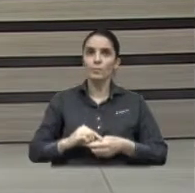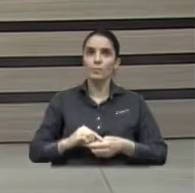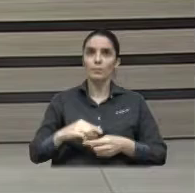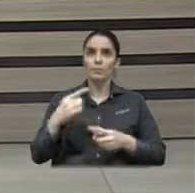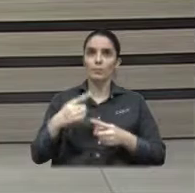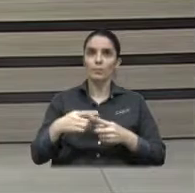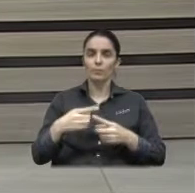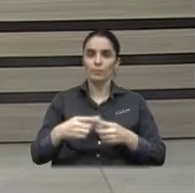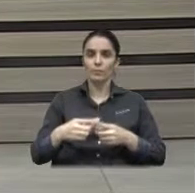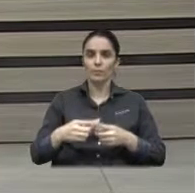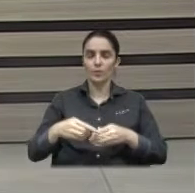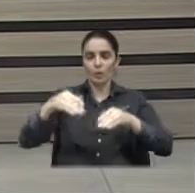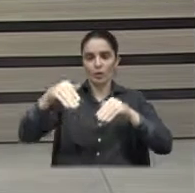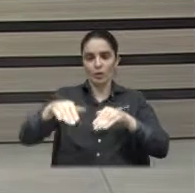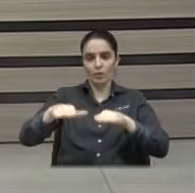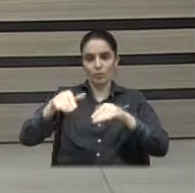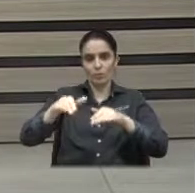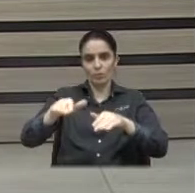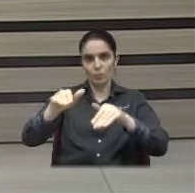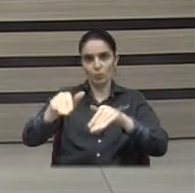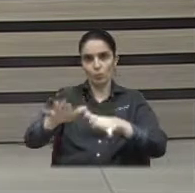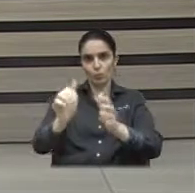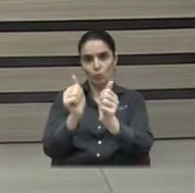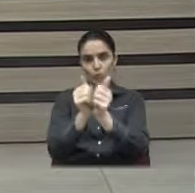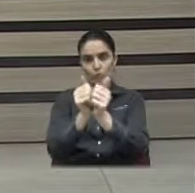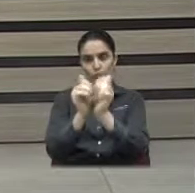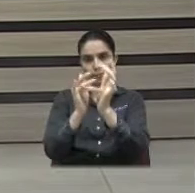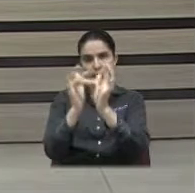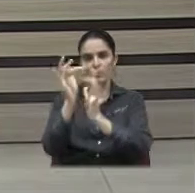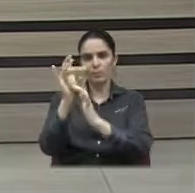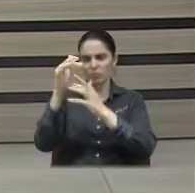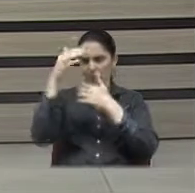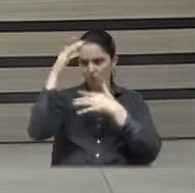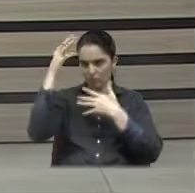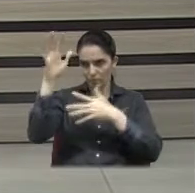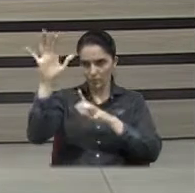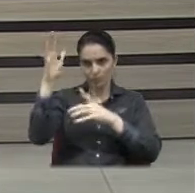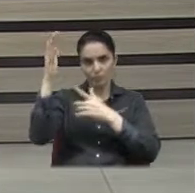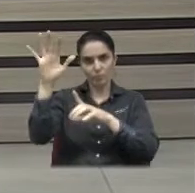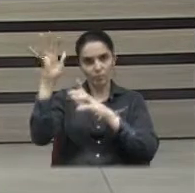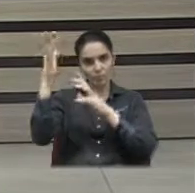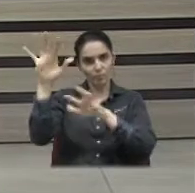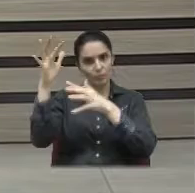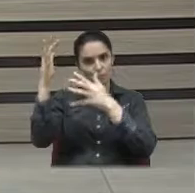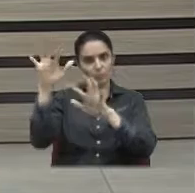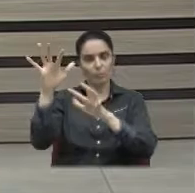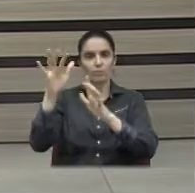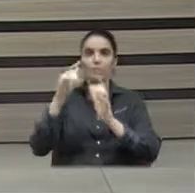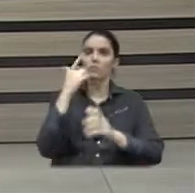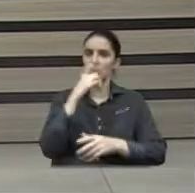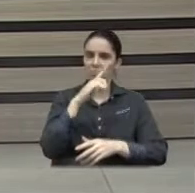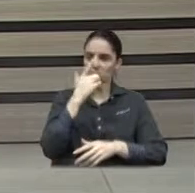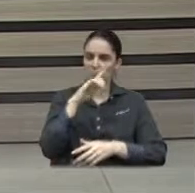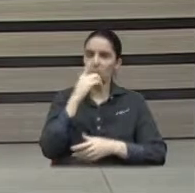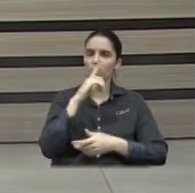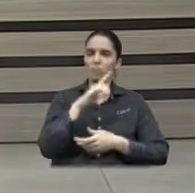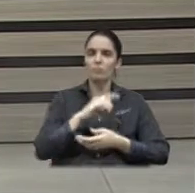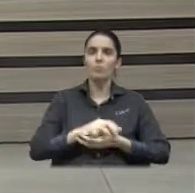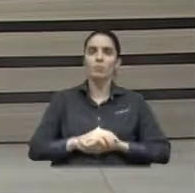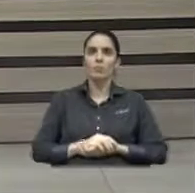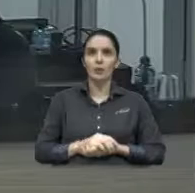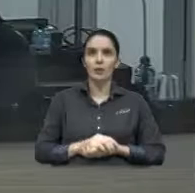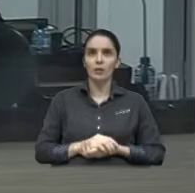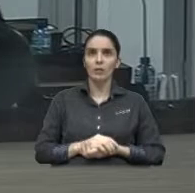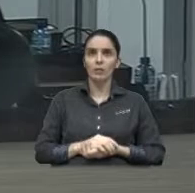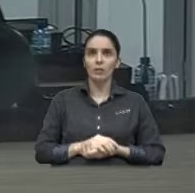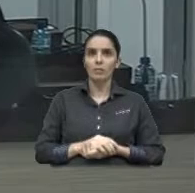para Jesus, mais uma vez um sucesso. Parabéns, viu, Alemão? Parabéns. A gente teve a oportunidade só de ir lá no início,